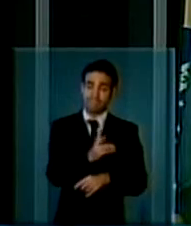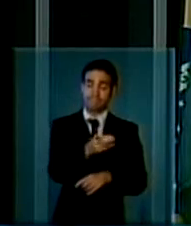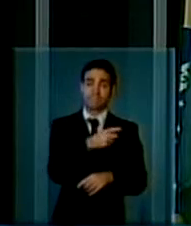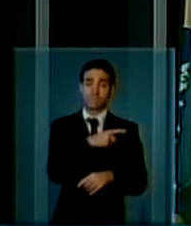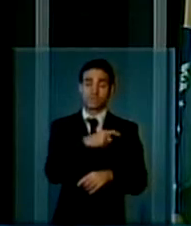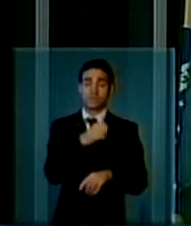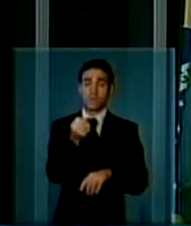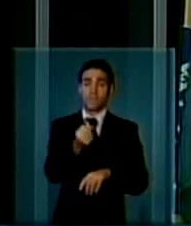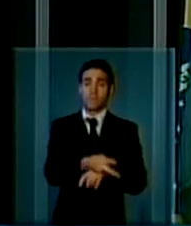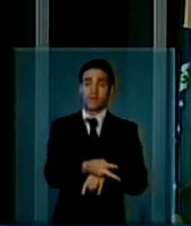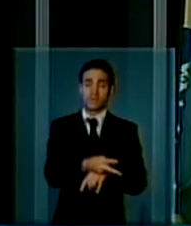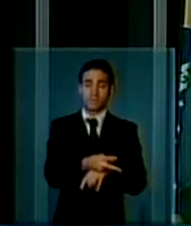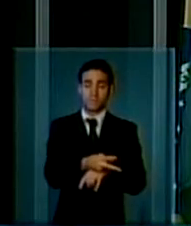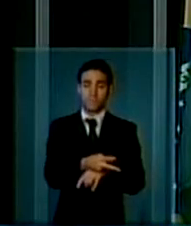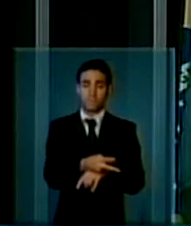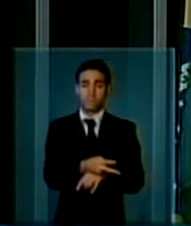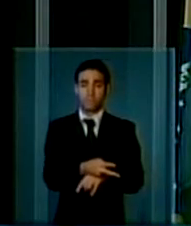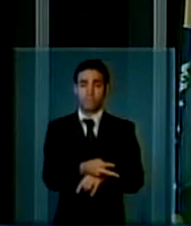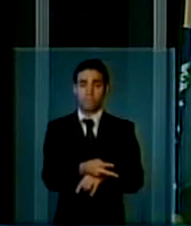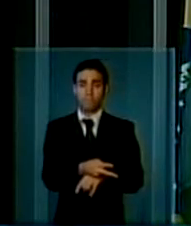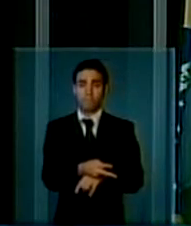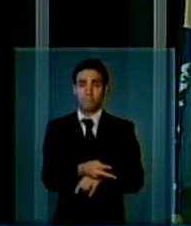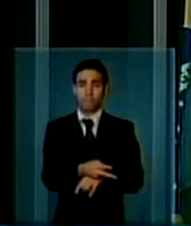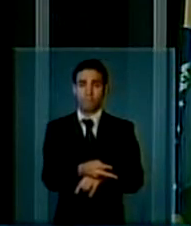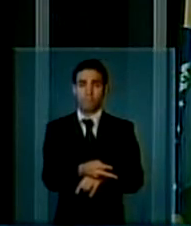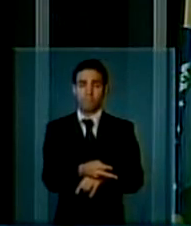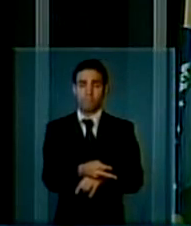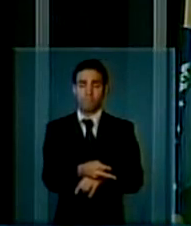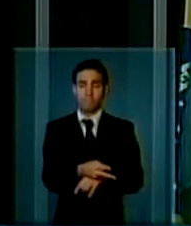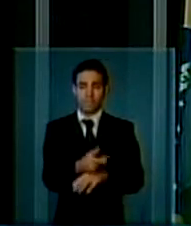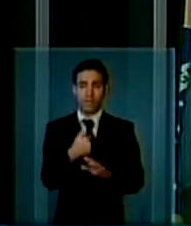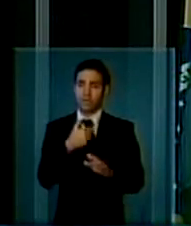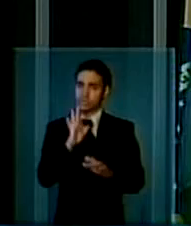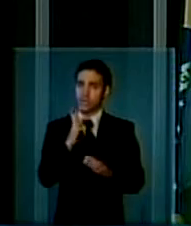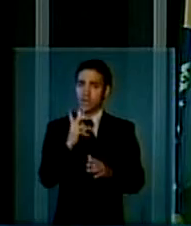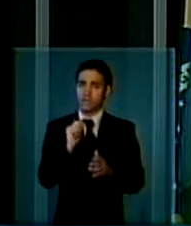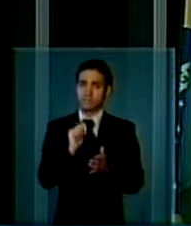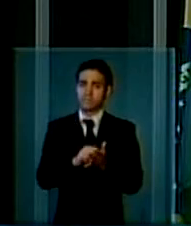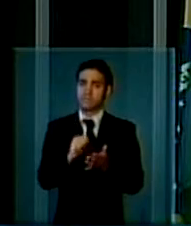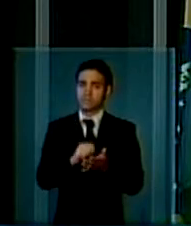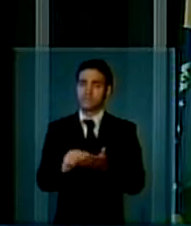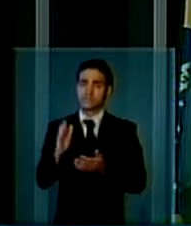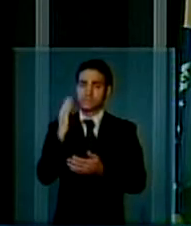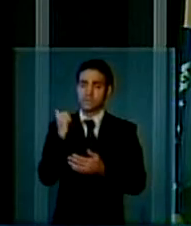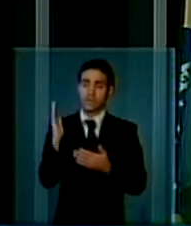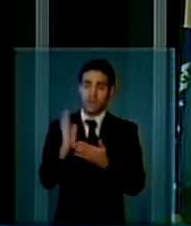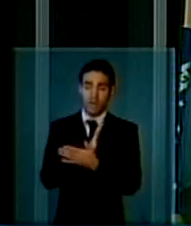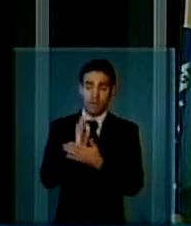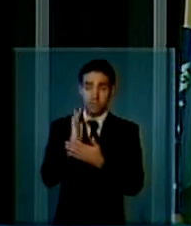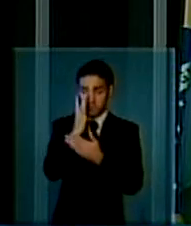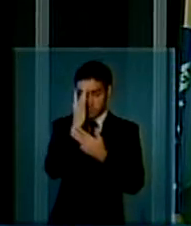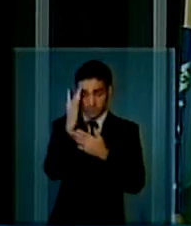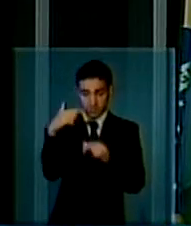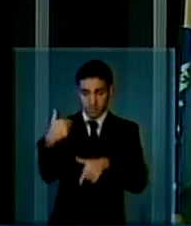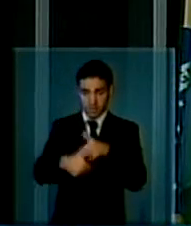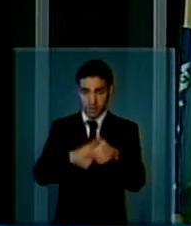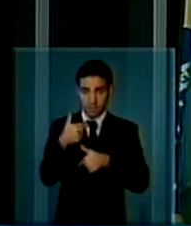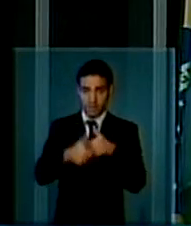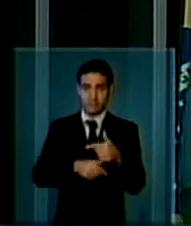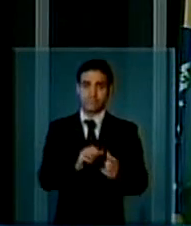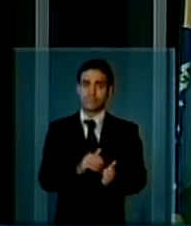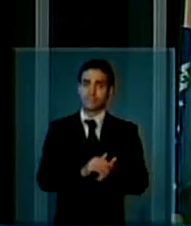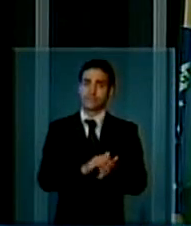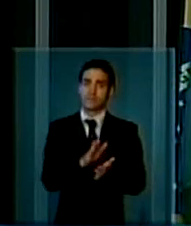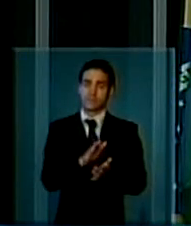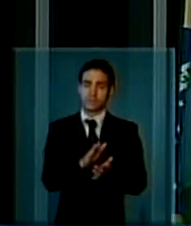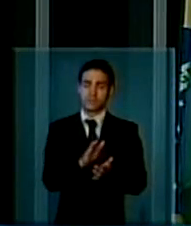salvos? É uma pergunta que se faz, porque acredita, e eu tenho registro de que muitos trabalhadores foram demitidos do seu trabalho.